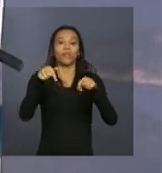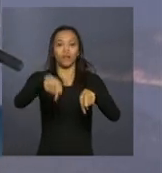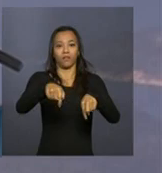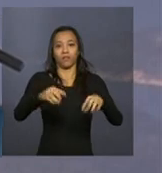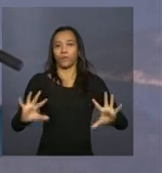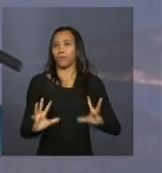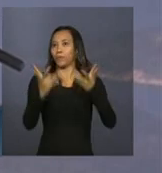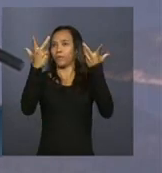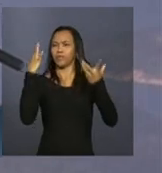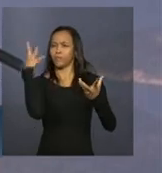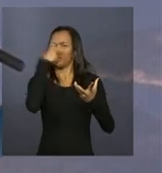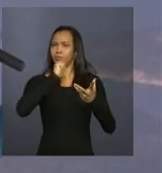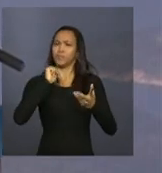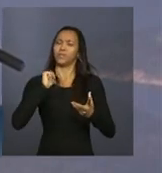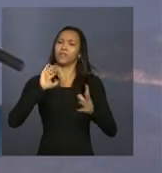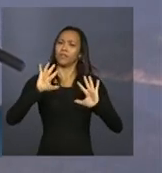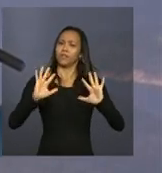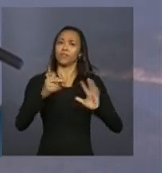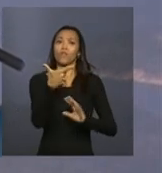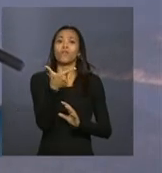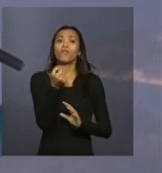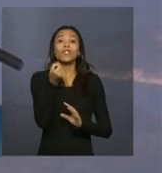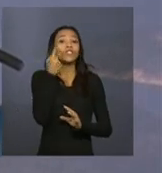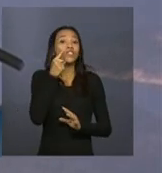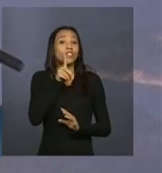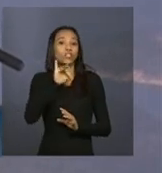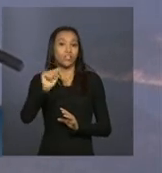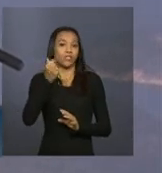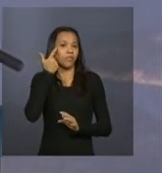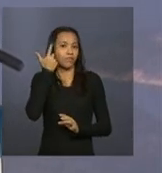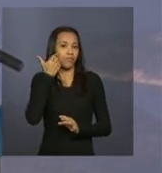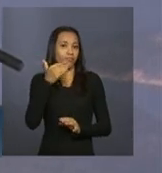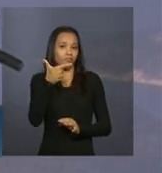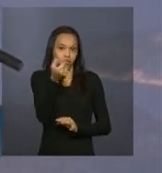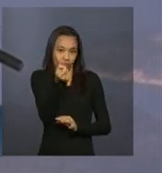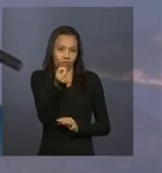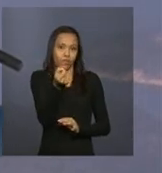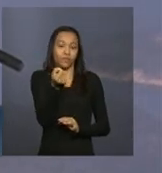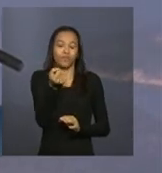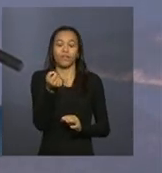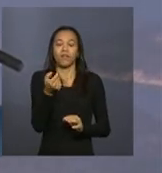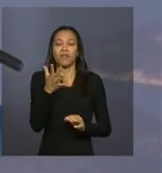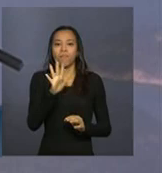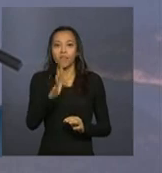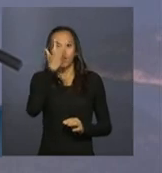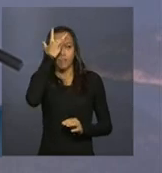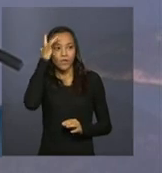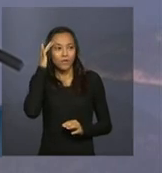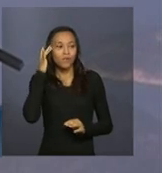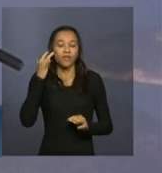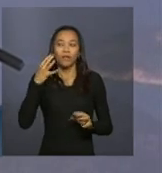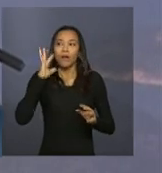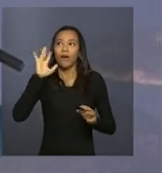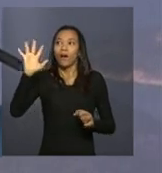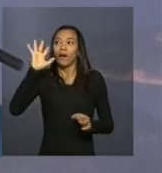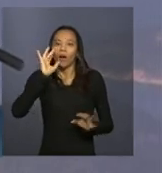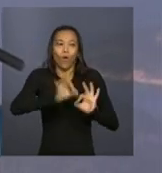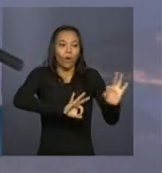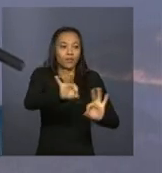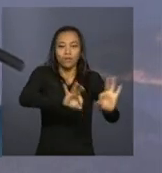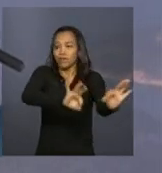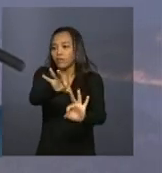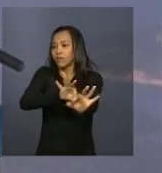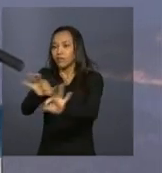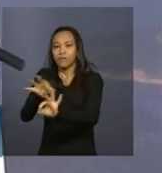vai ser uma festa linda durante 20 dias. Mas a Olimpíada está sendo inspiradora para essa cidade superar